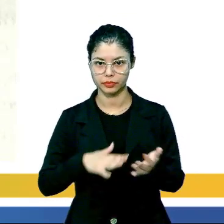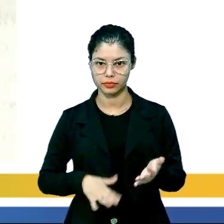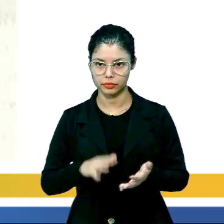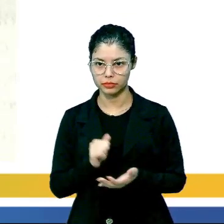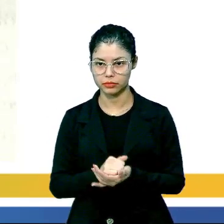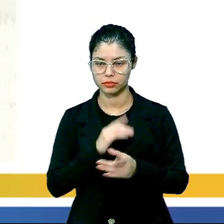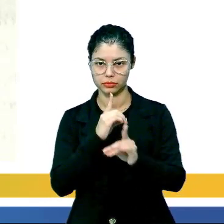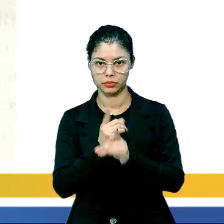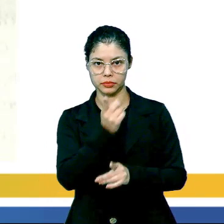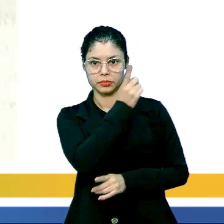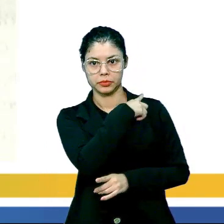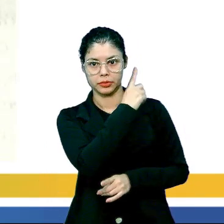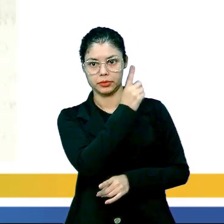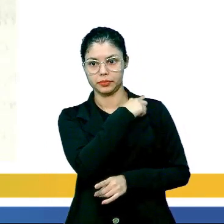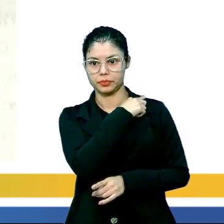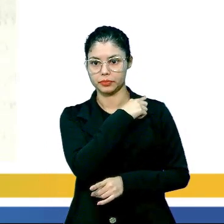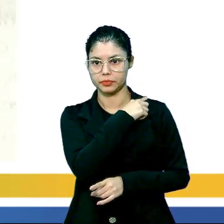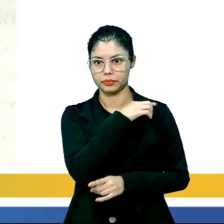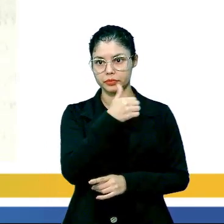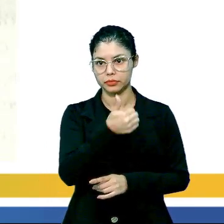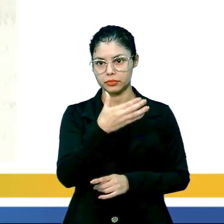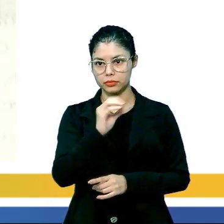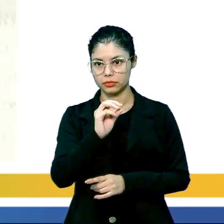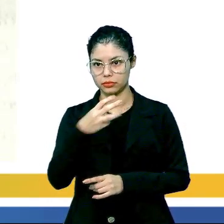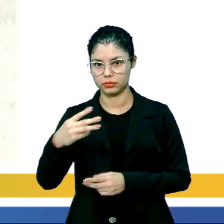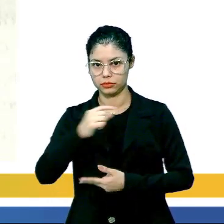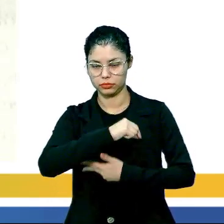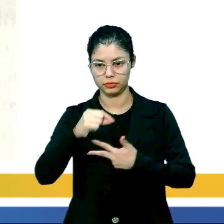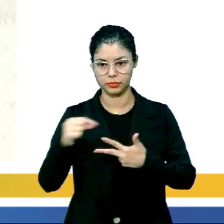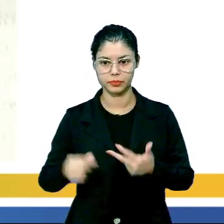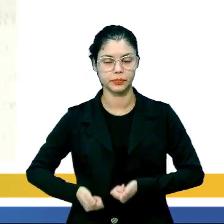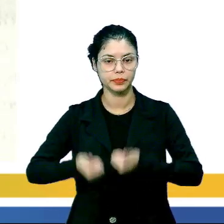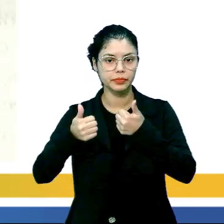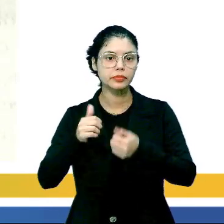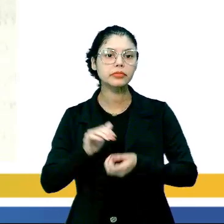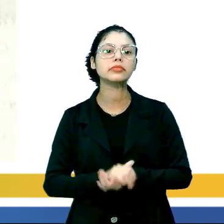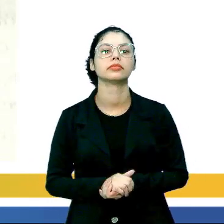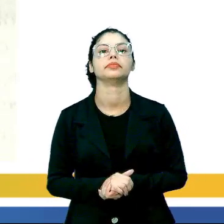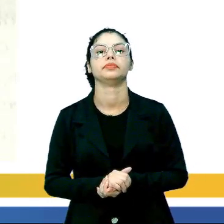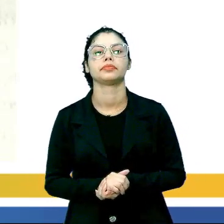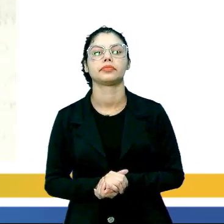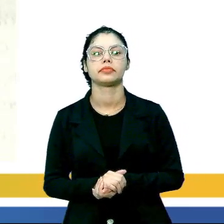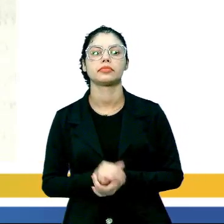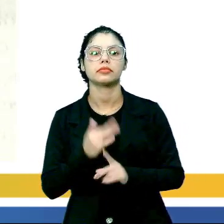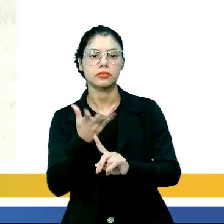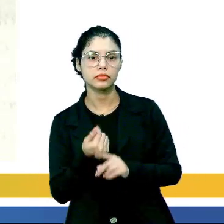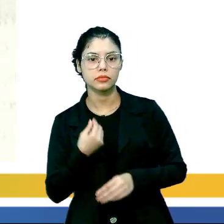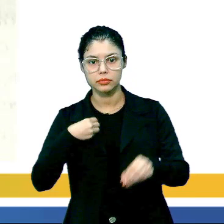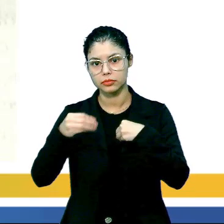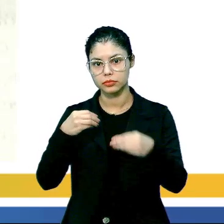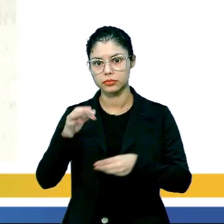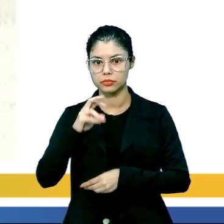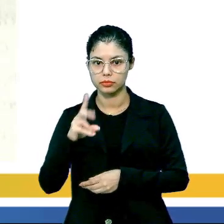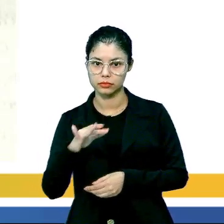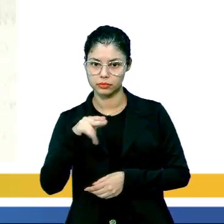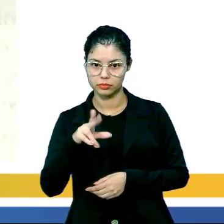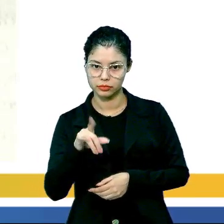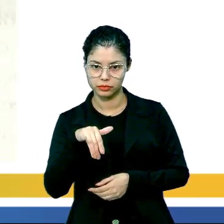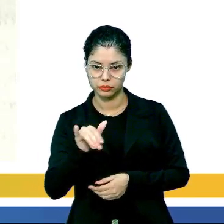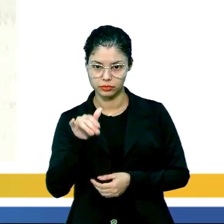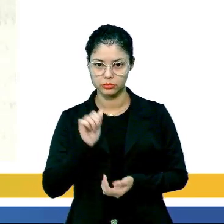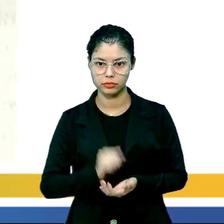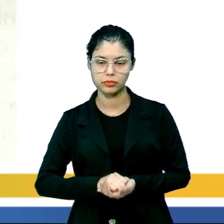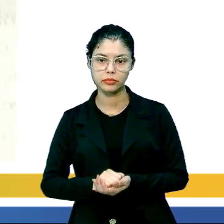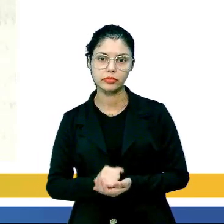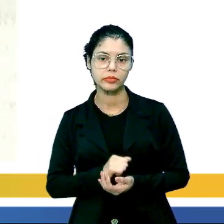vamos encontrá-la na página 103 do nosso material didático, e diz o seguinte: a artista plástica americana